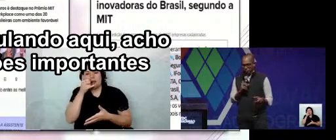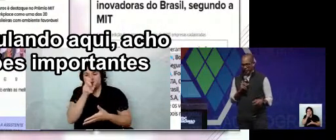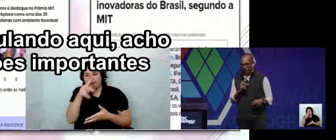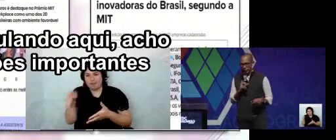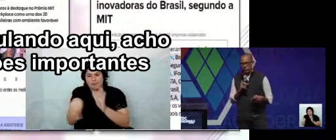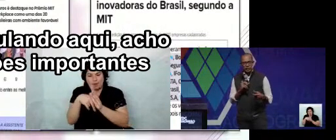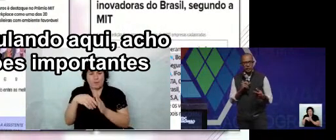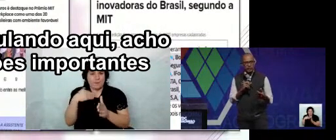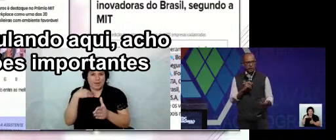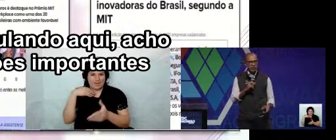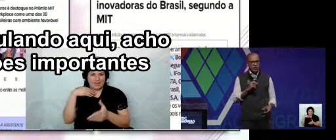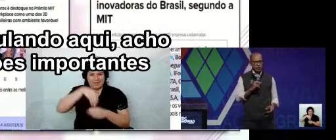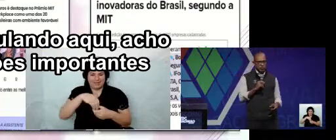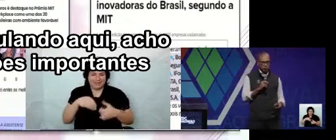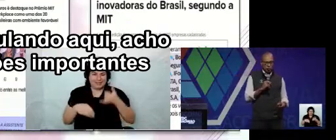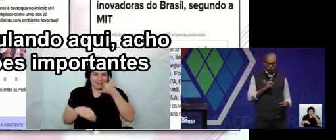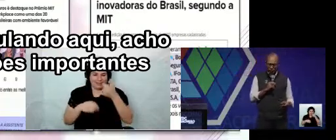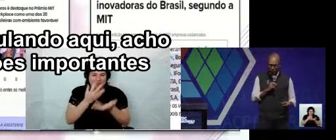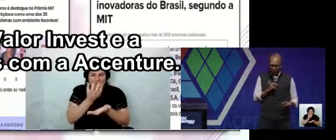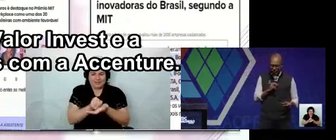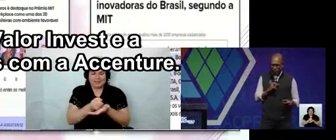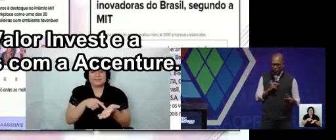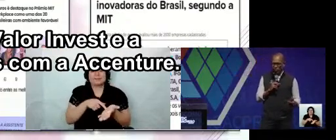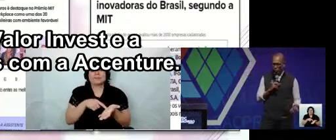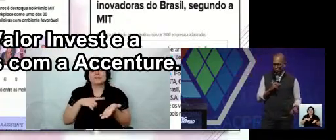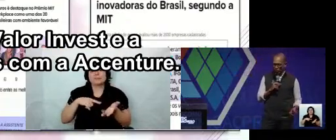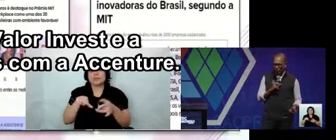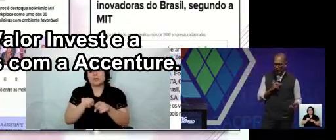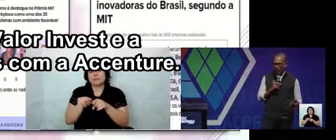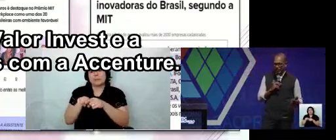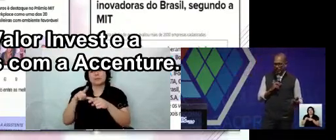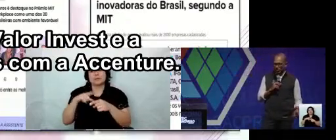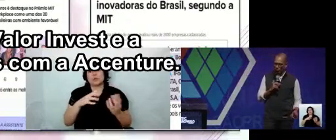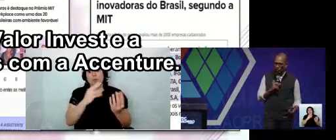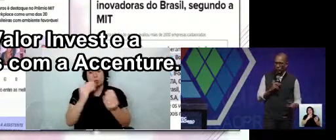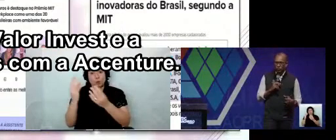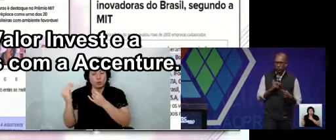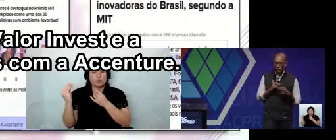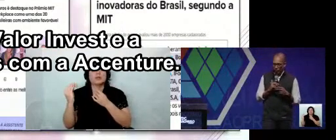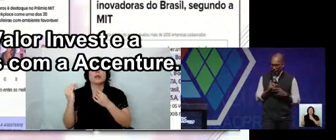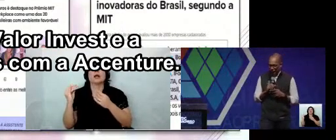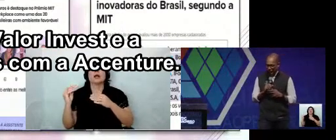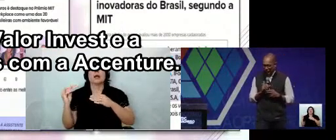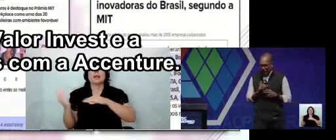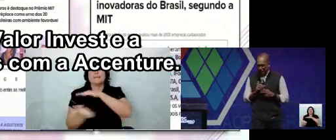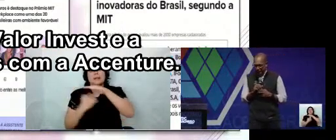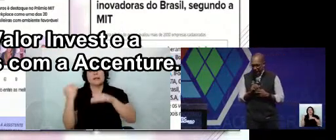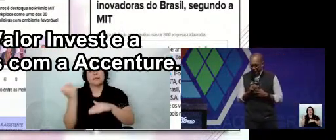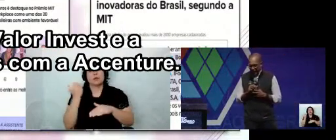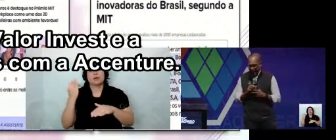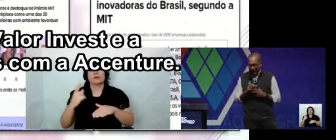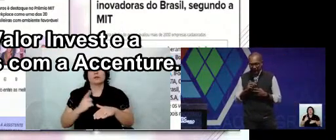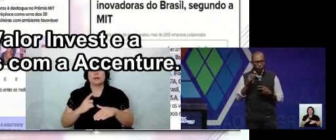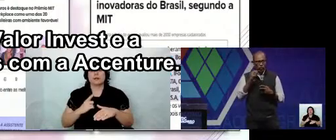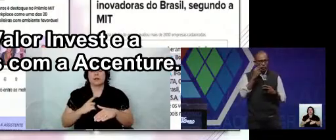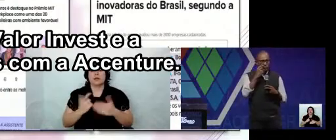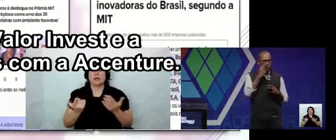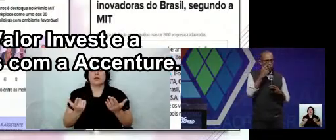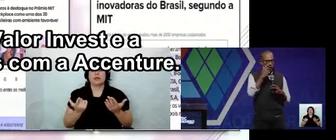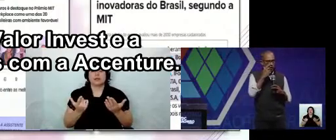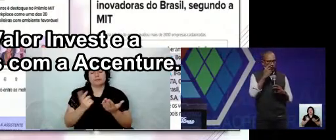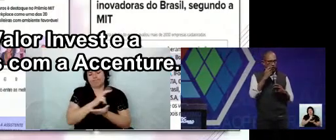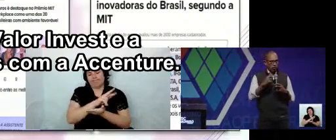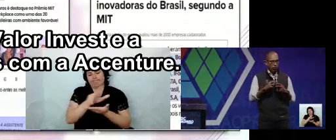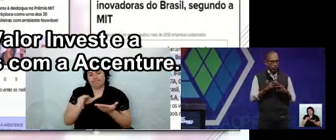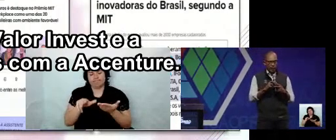acho que alguns prêmios de instituições importantes como Global Finance, como o Valor Invest e a